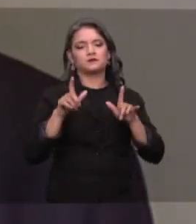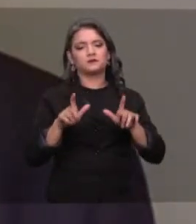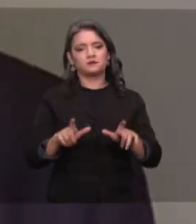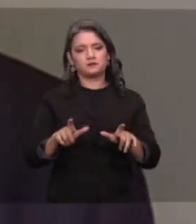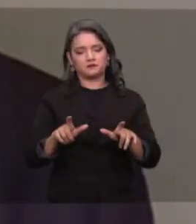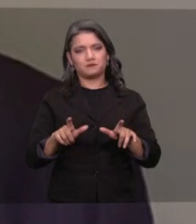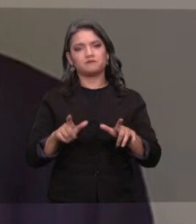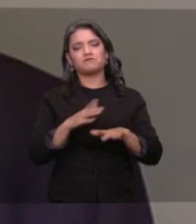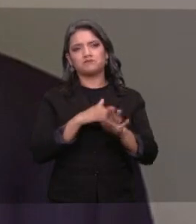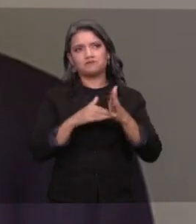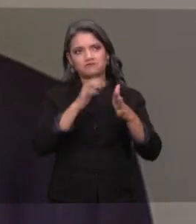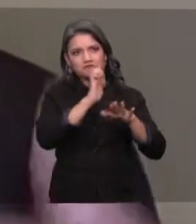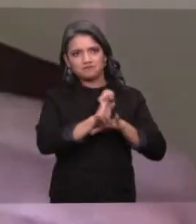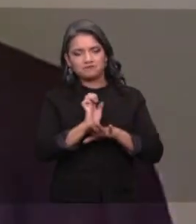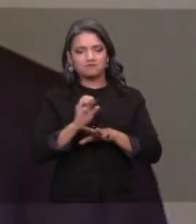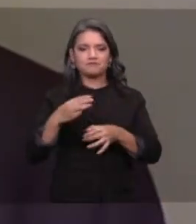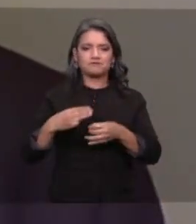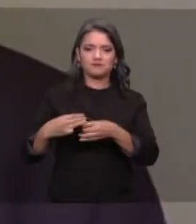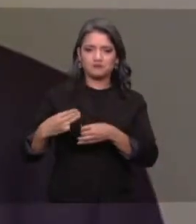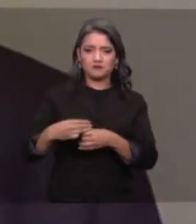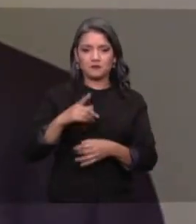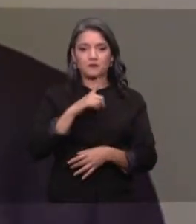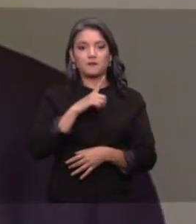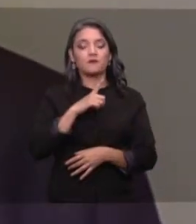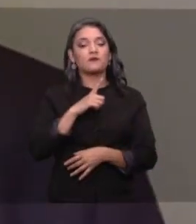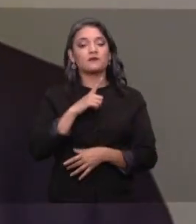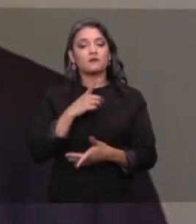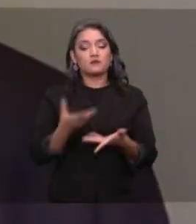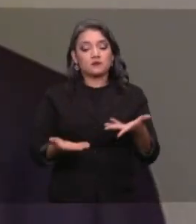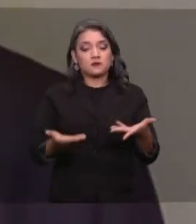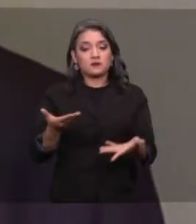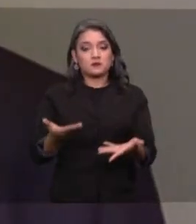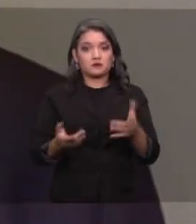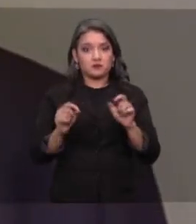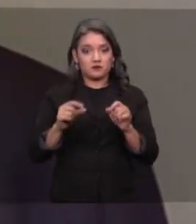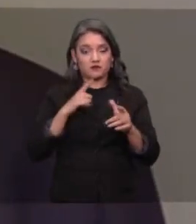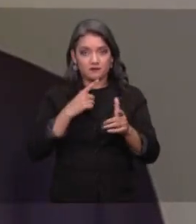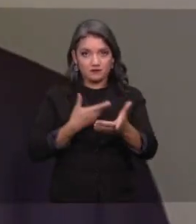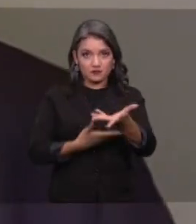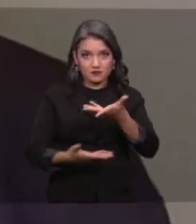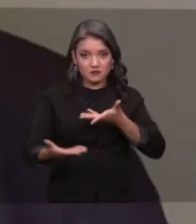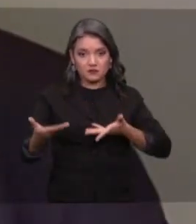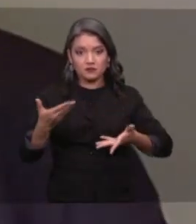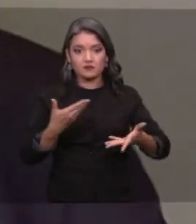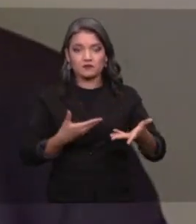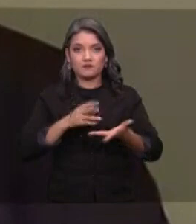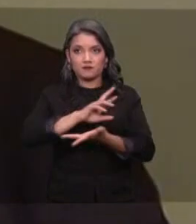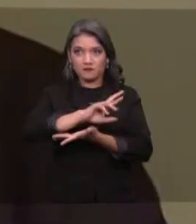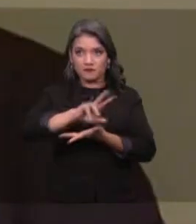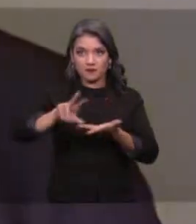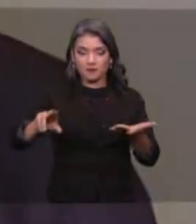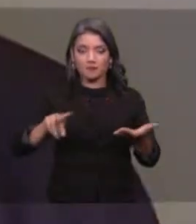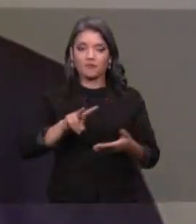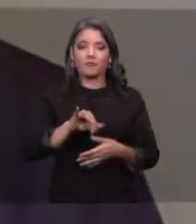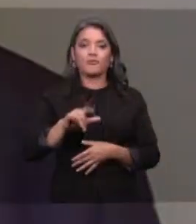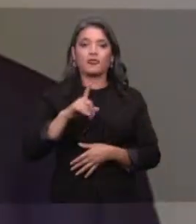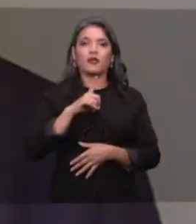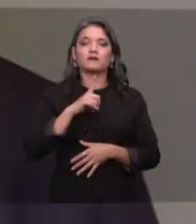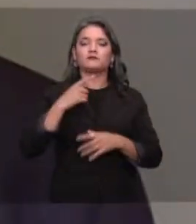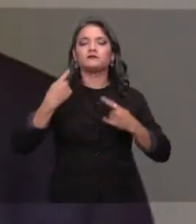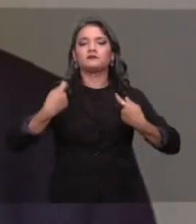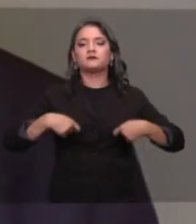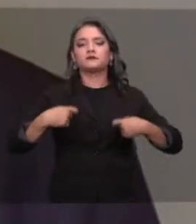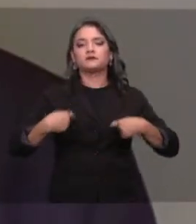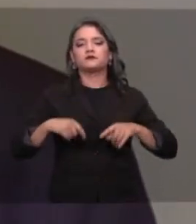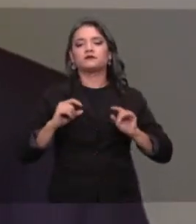entes federados. Para que se preserve o equilíbrio na cooperação entre os diferentes entes, faz-se